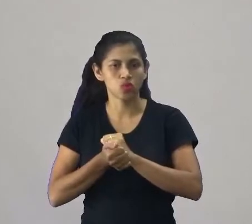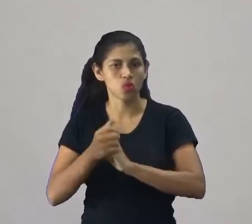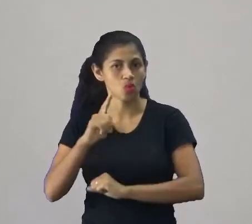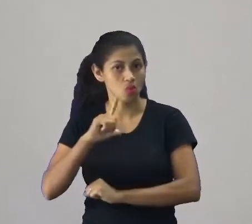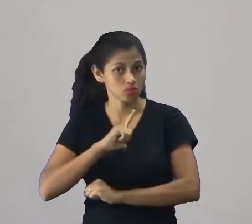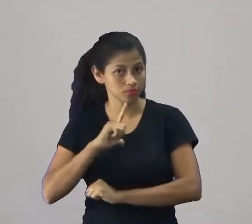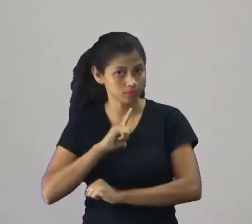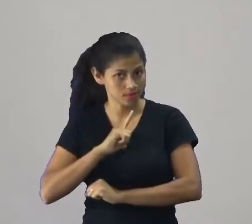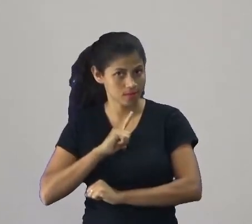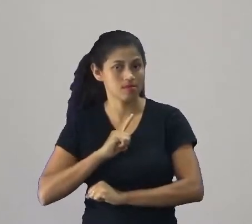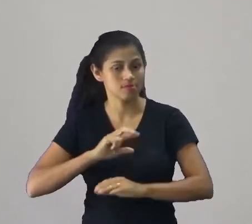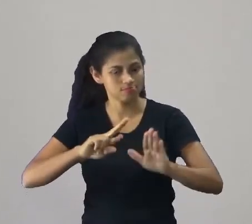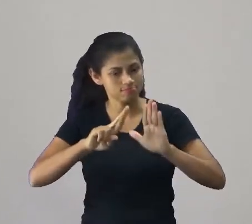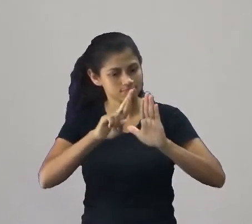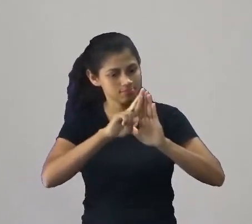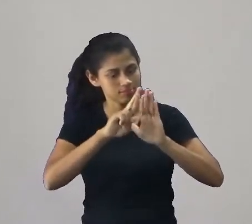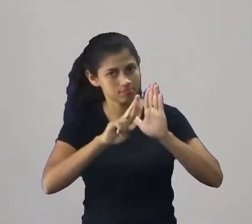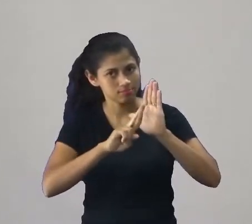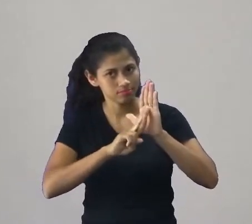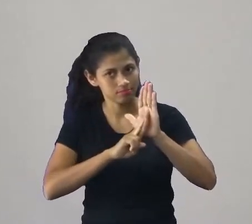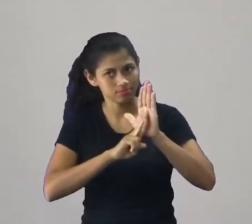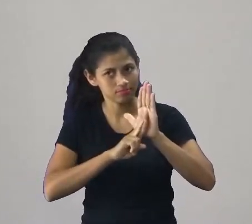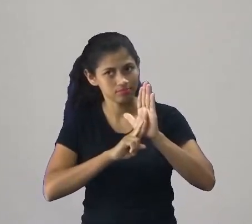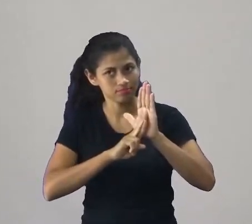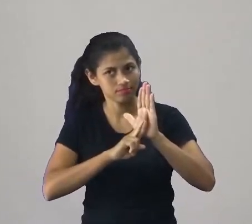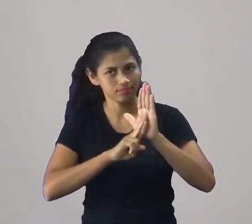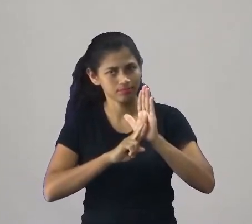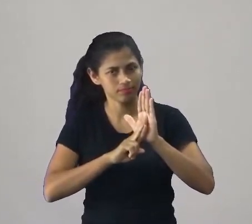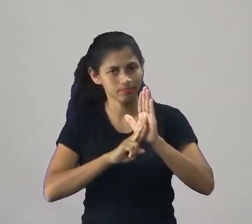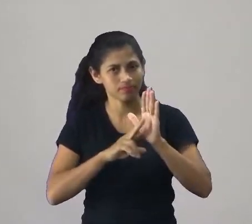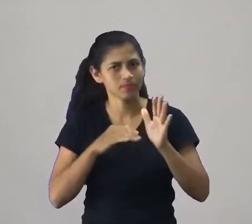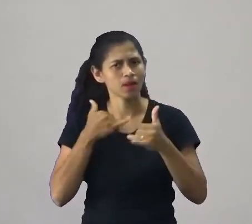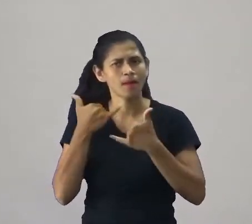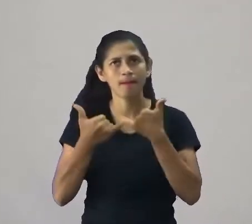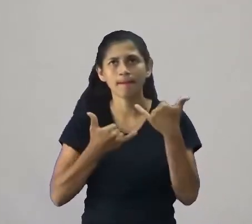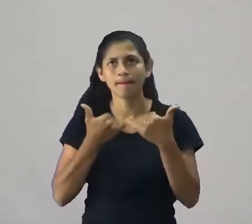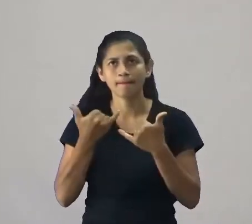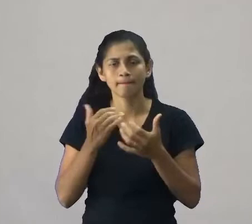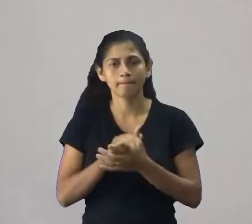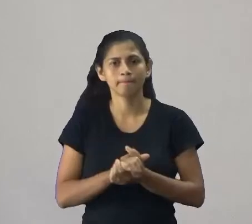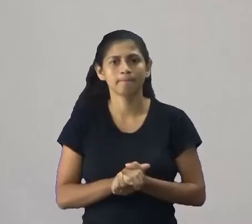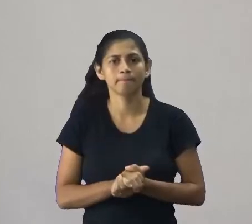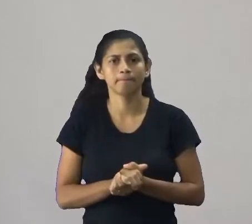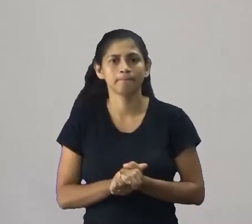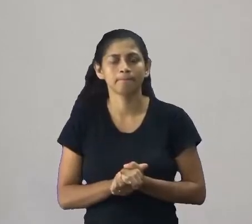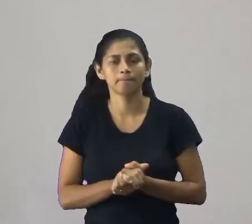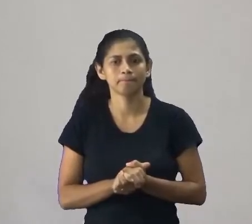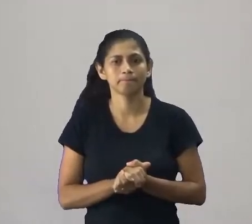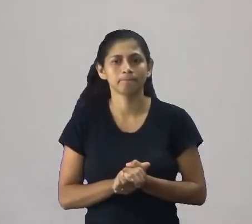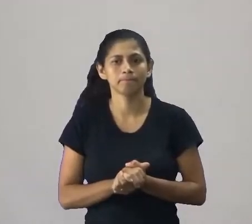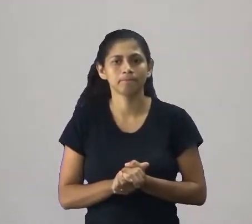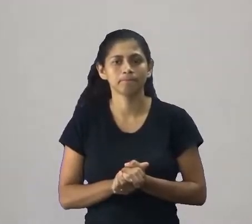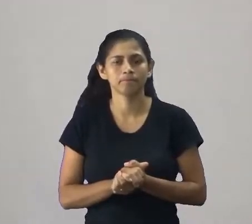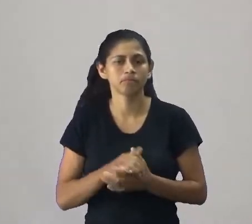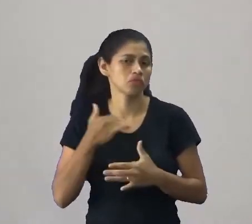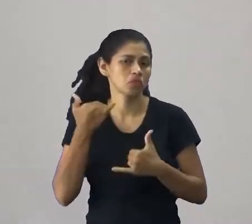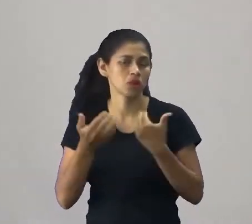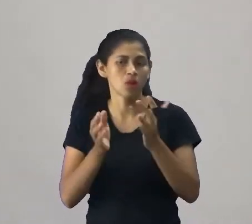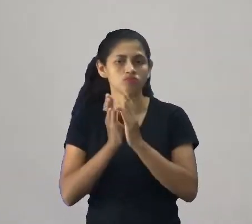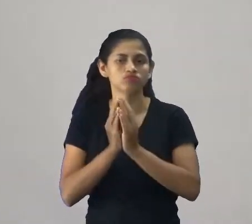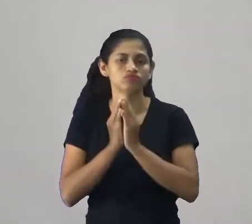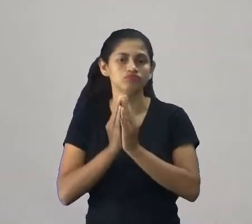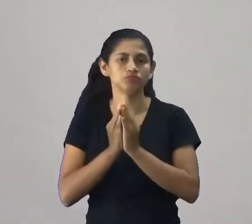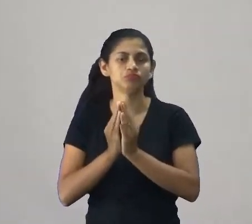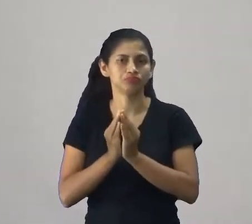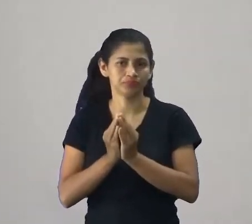preciso estabelecer o que vai acontecer. Brincar, deixa eu ver. Vamos lá. Brincar de boneca, pronto.